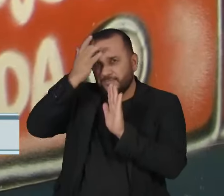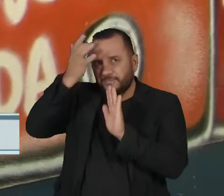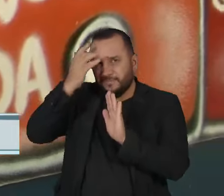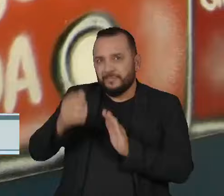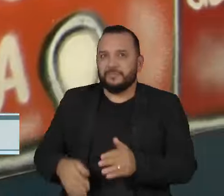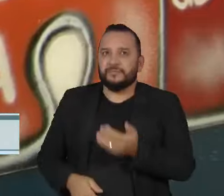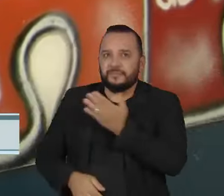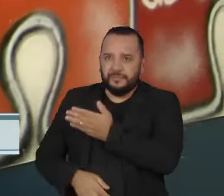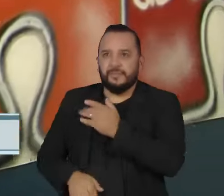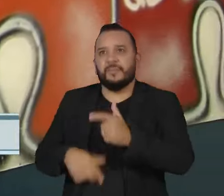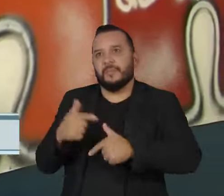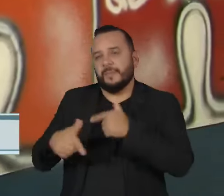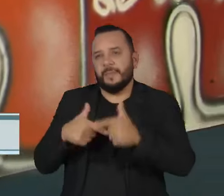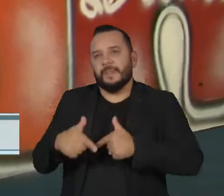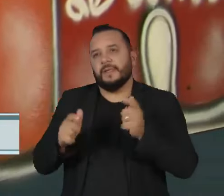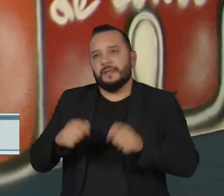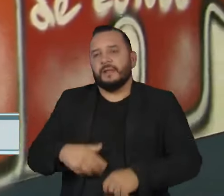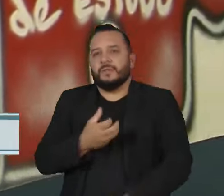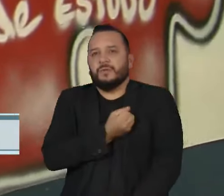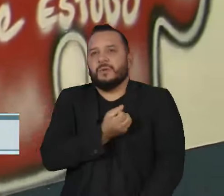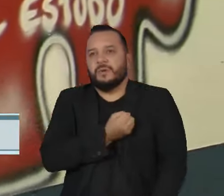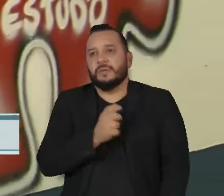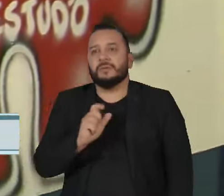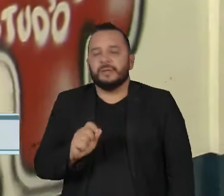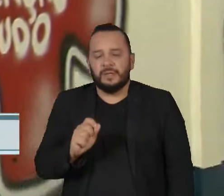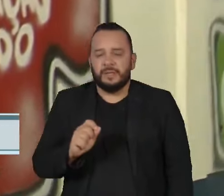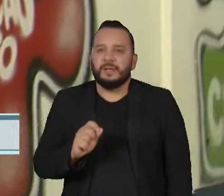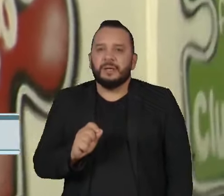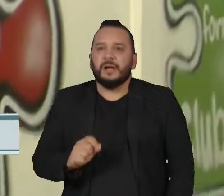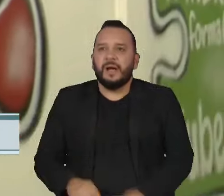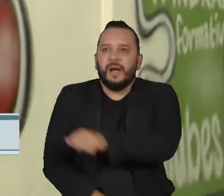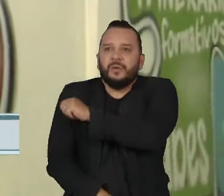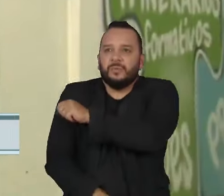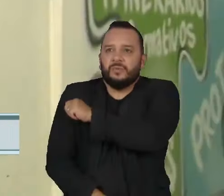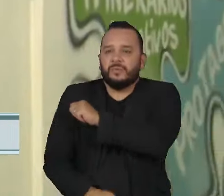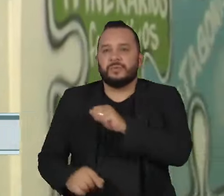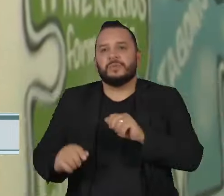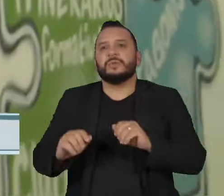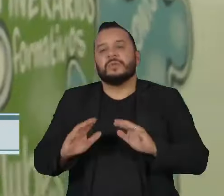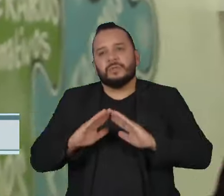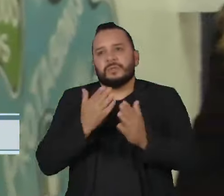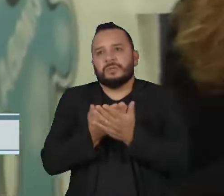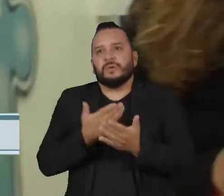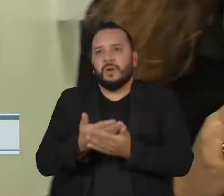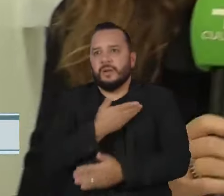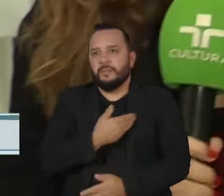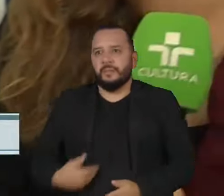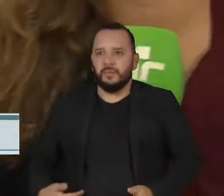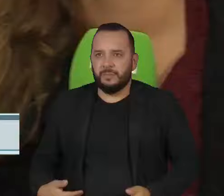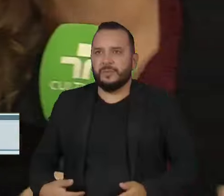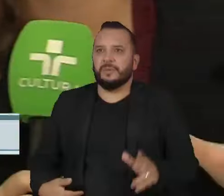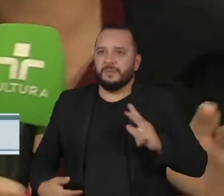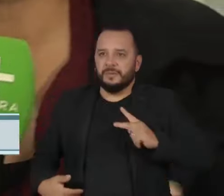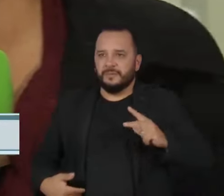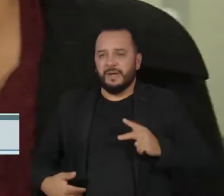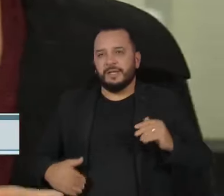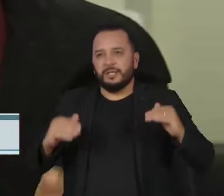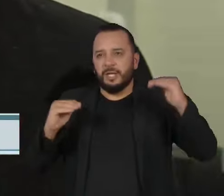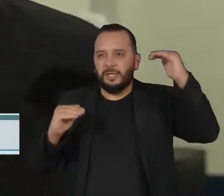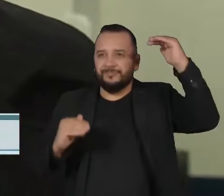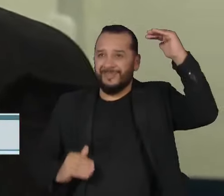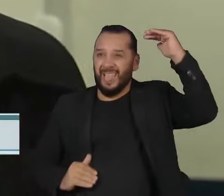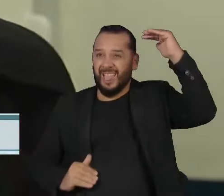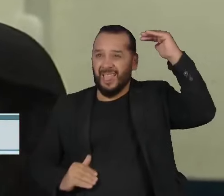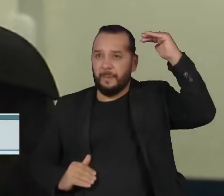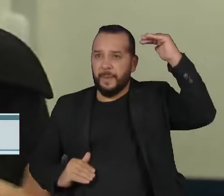de trabalho fez com que as notas de alunos de escolas públicas e privadas ficassem menos distantes, mesmo